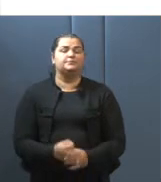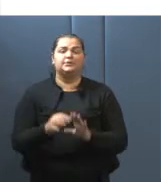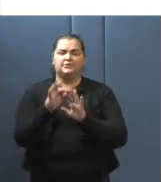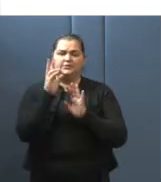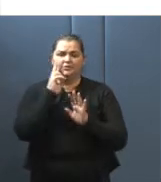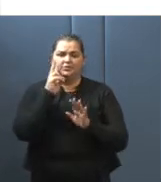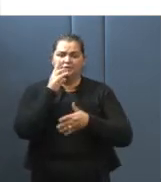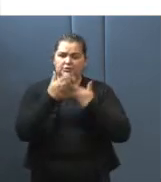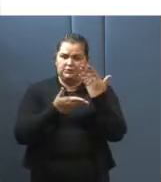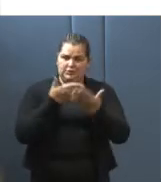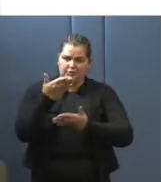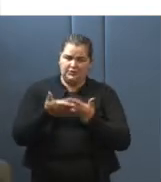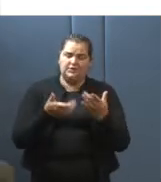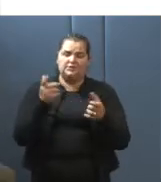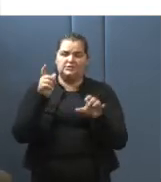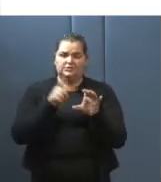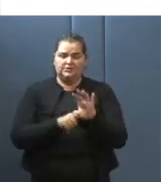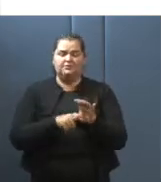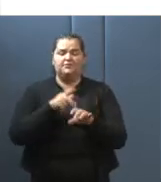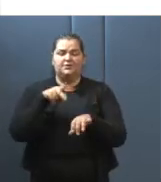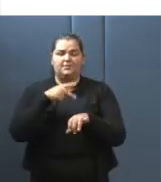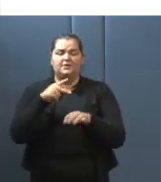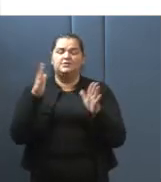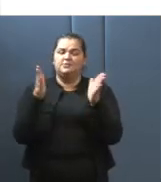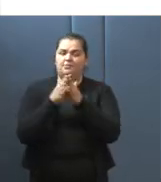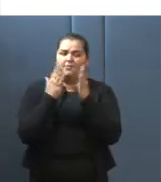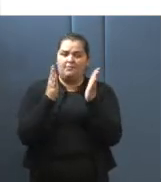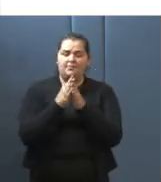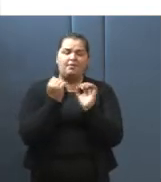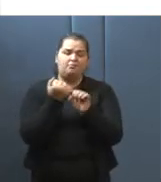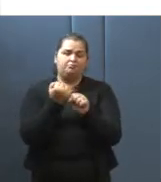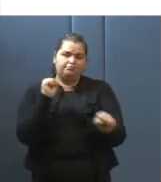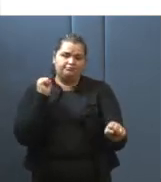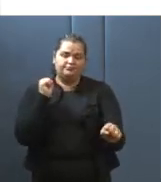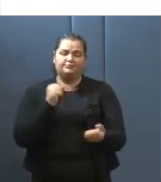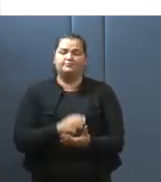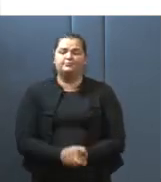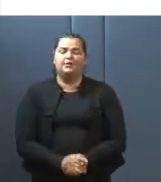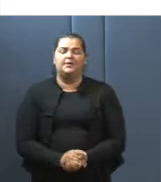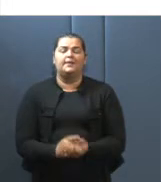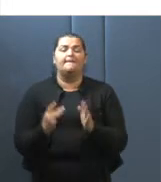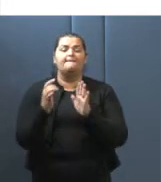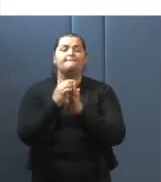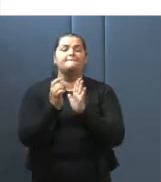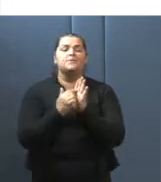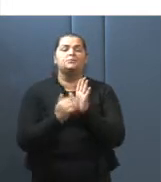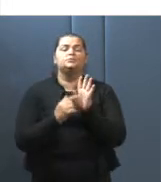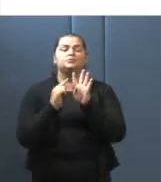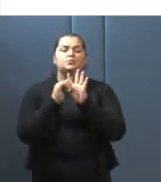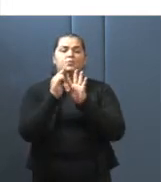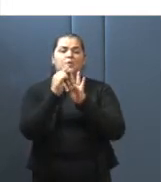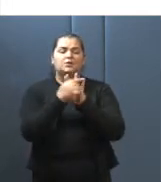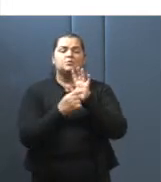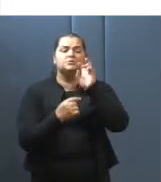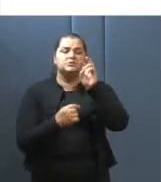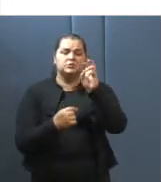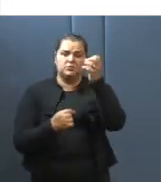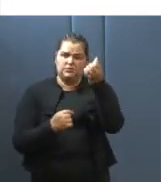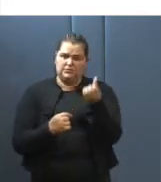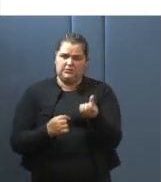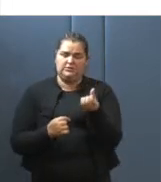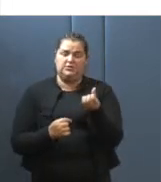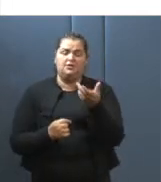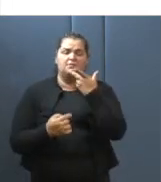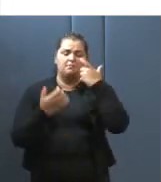histórico, tratamento da dívida de países pobres e o crescimento. De alguma forma, esses pontos 4, 5 e 6